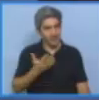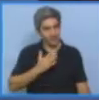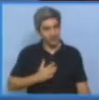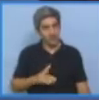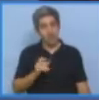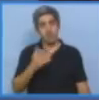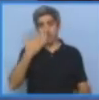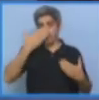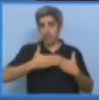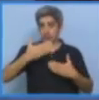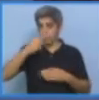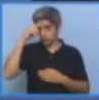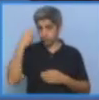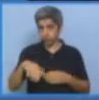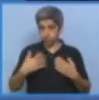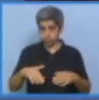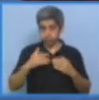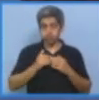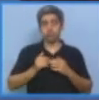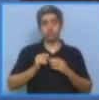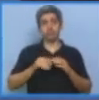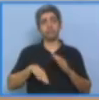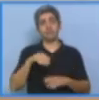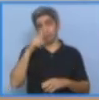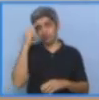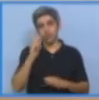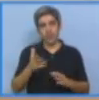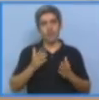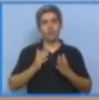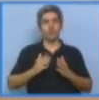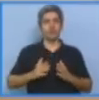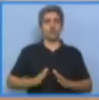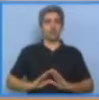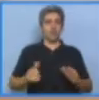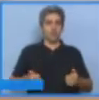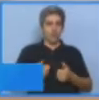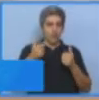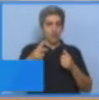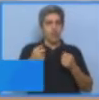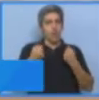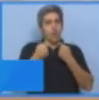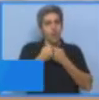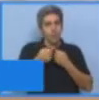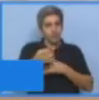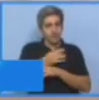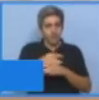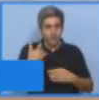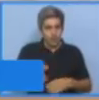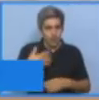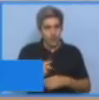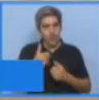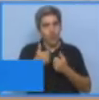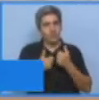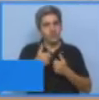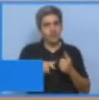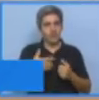os primeiros dias foram difíceis, recuperar foi difícil, mas sim, já estou descansado desta competição, que mais do que uma competição